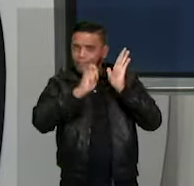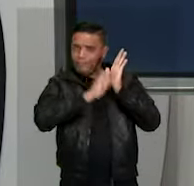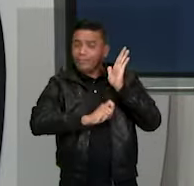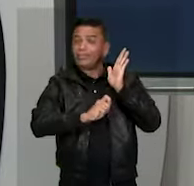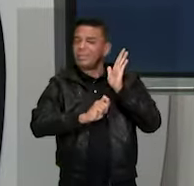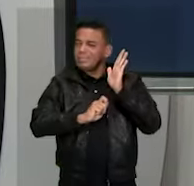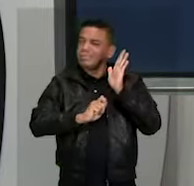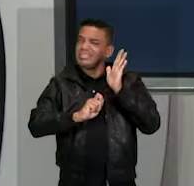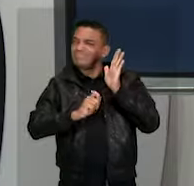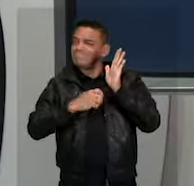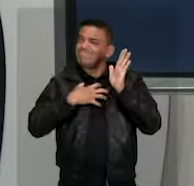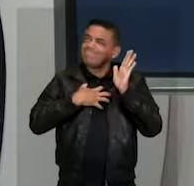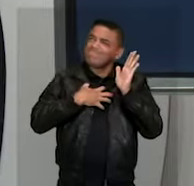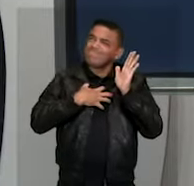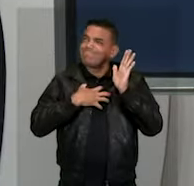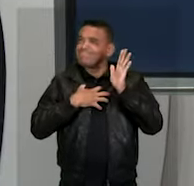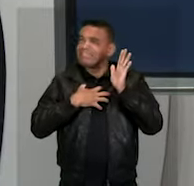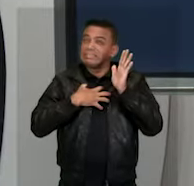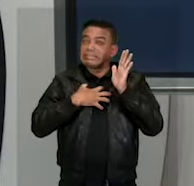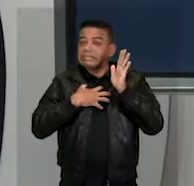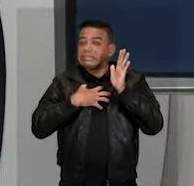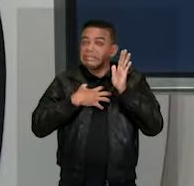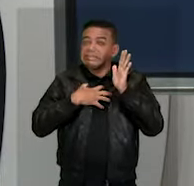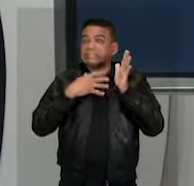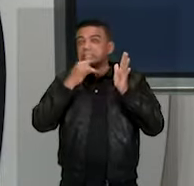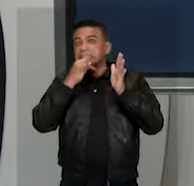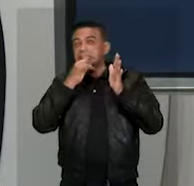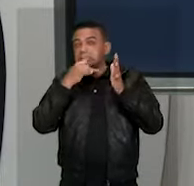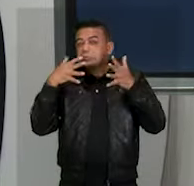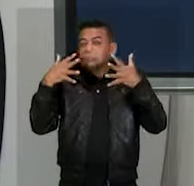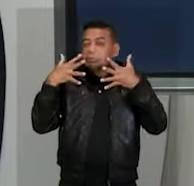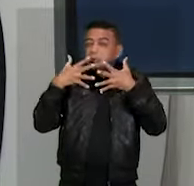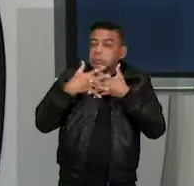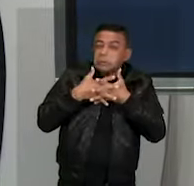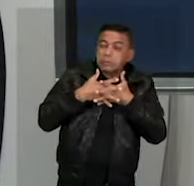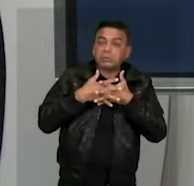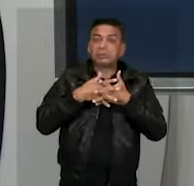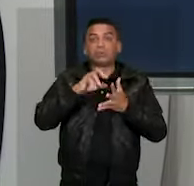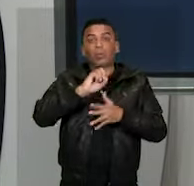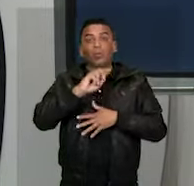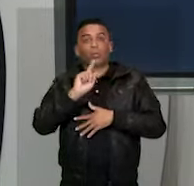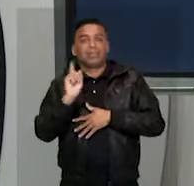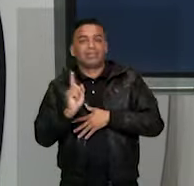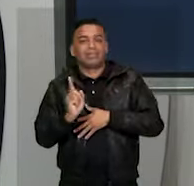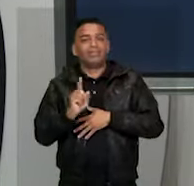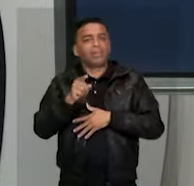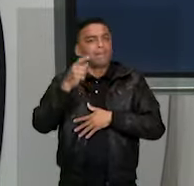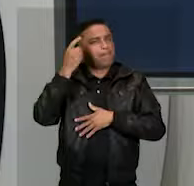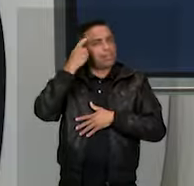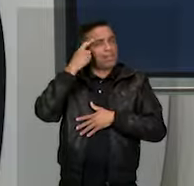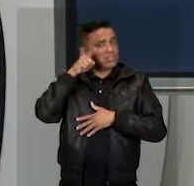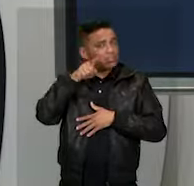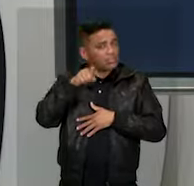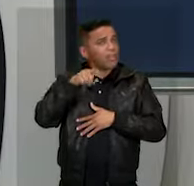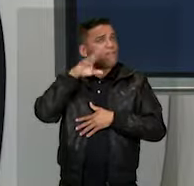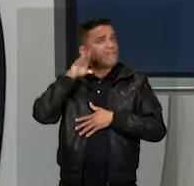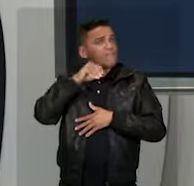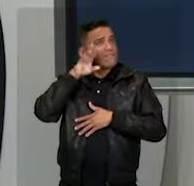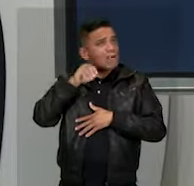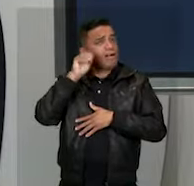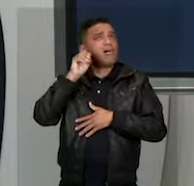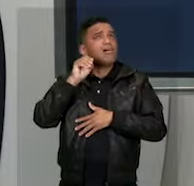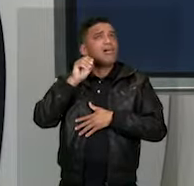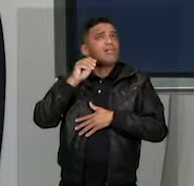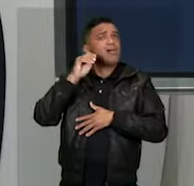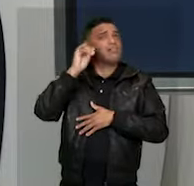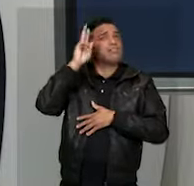pouco receoso de estar tendo uma coisa muito complexa. Não. Pense no que você fala, pense como você